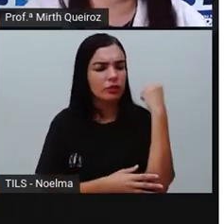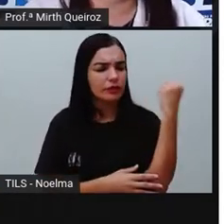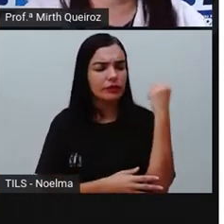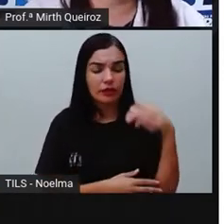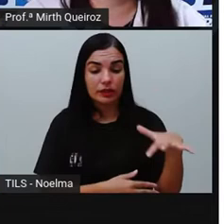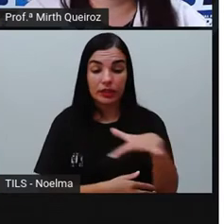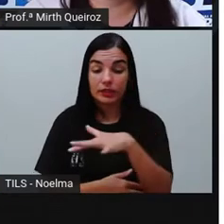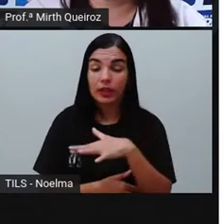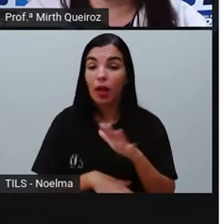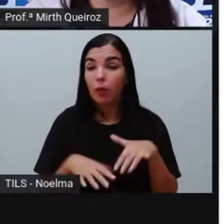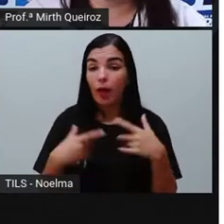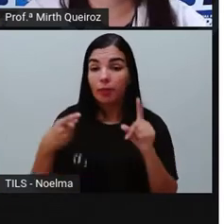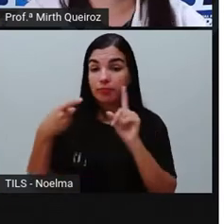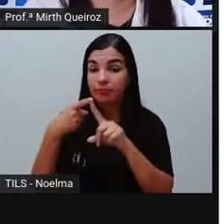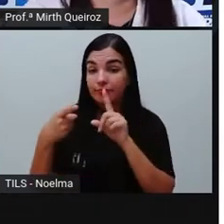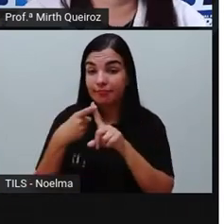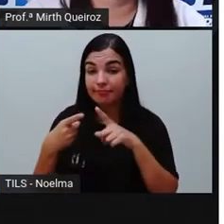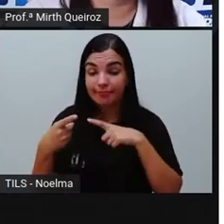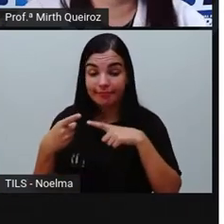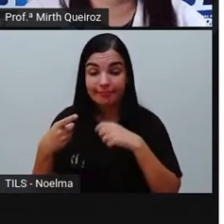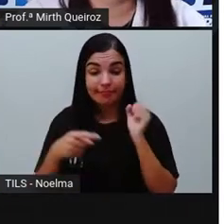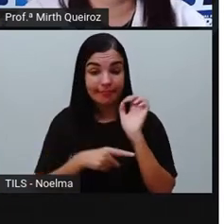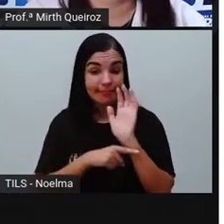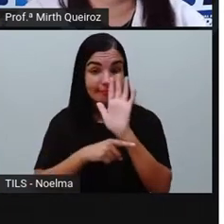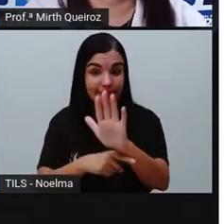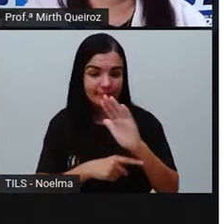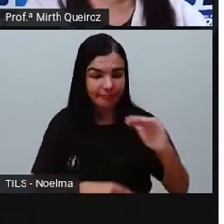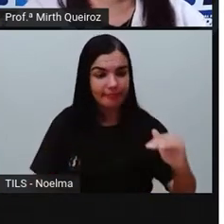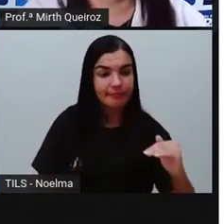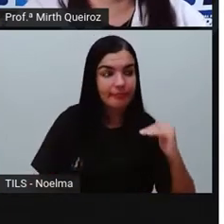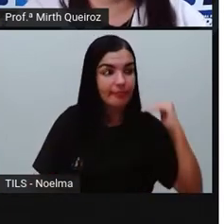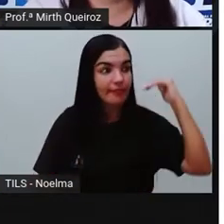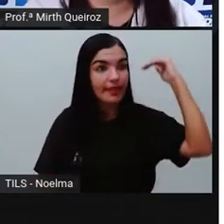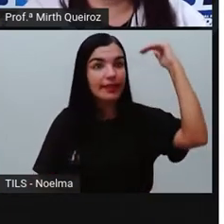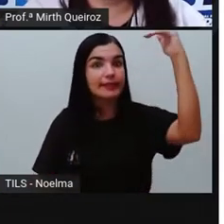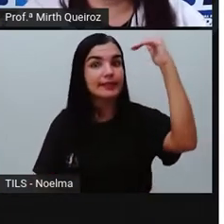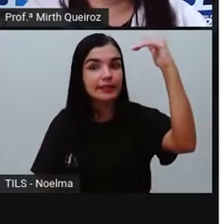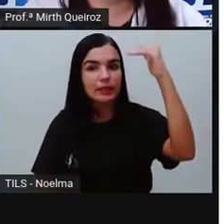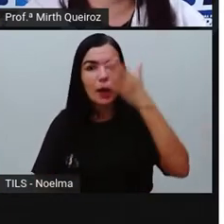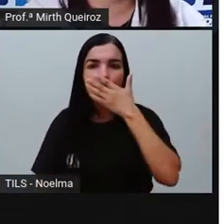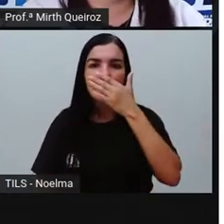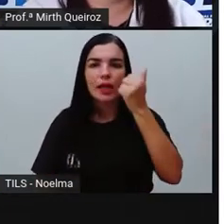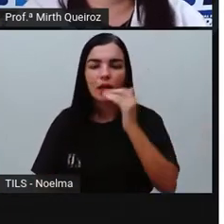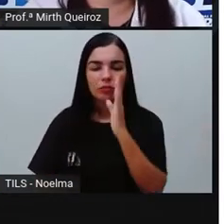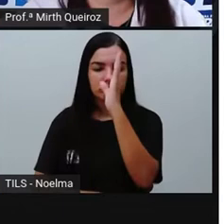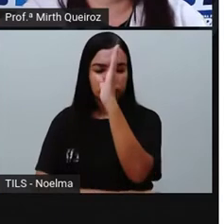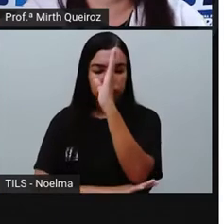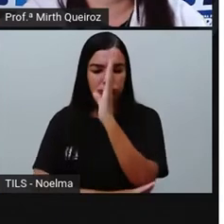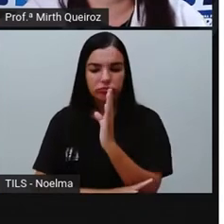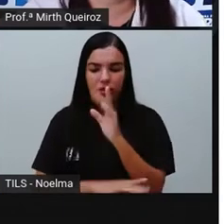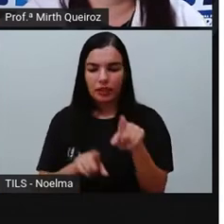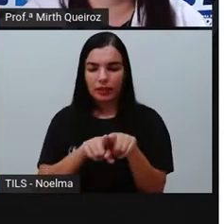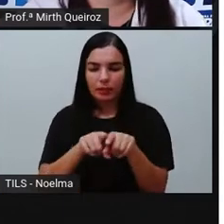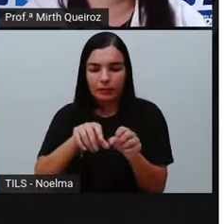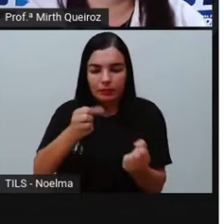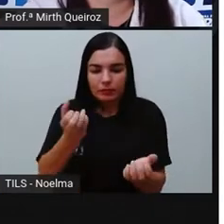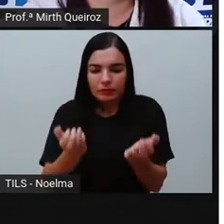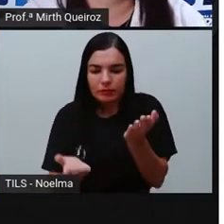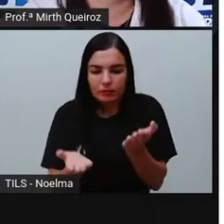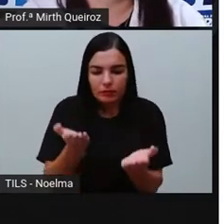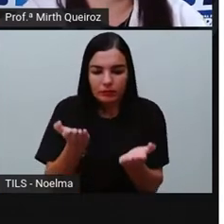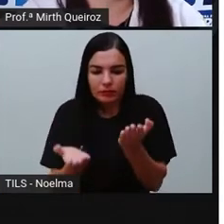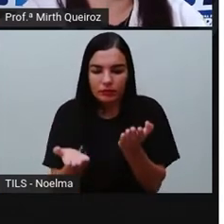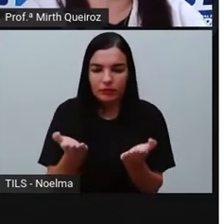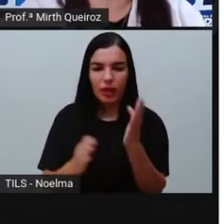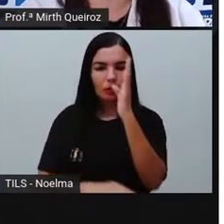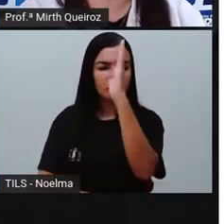estimula o crescimento e desenvolvimento, ela ajuda muito, né? Melhora a postura e o equilíbrio, que a gente viu até mesmo lá no vídeo, né? Falou sobre